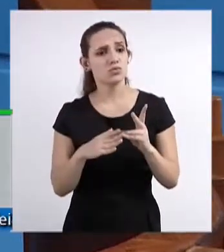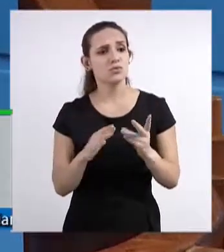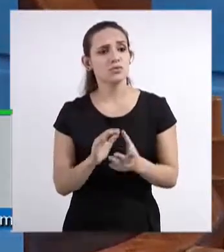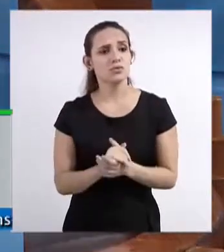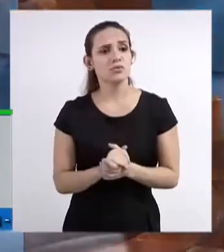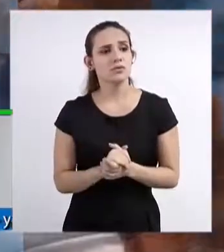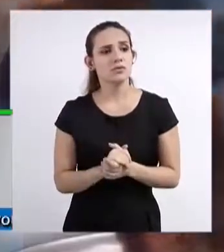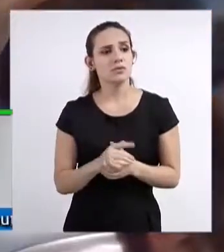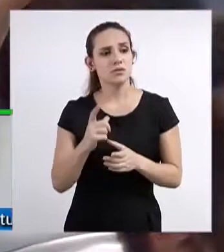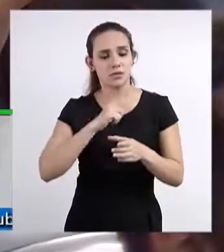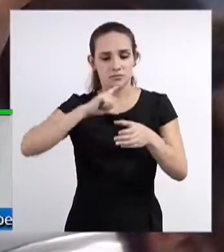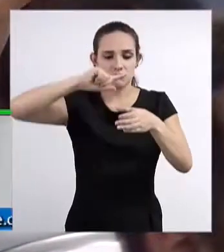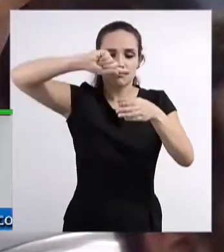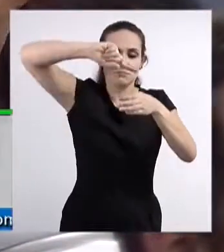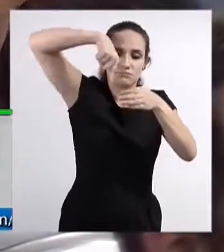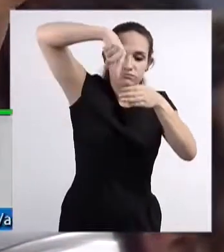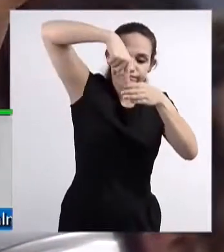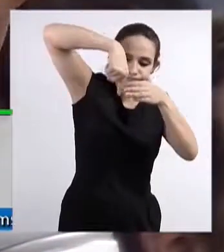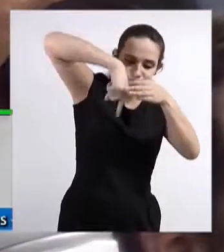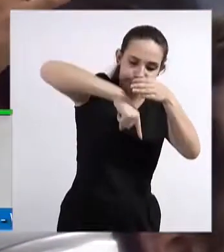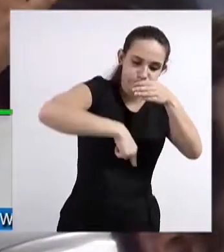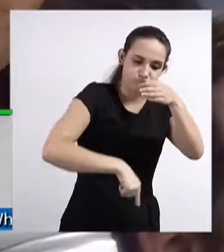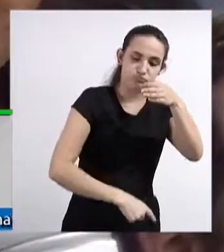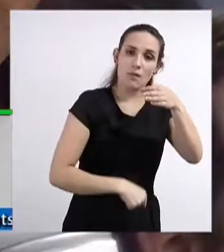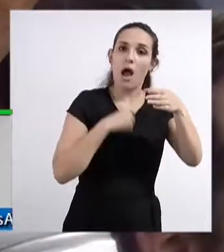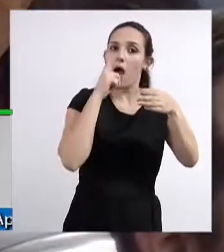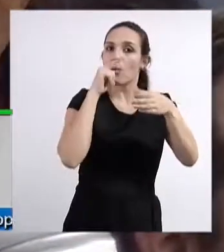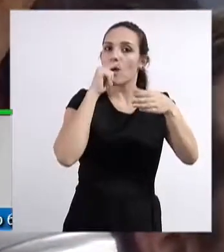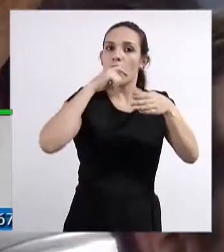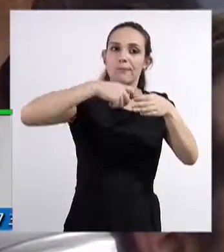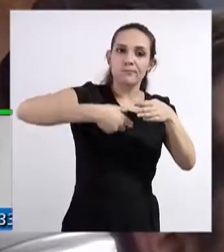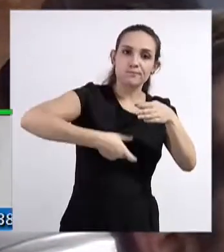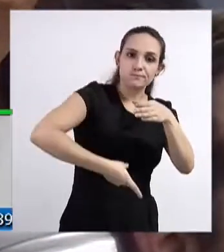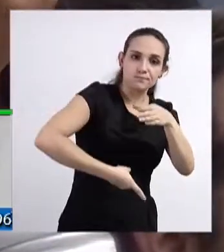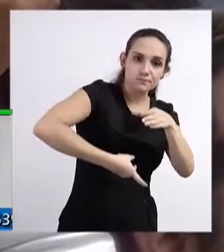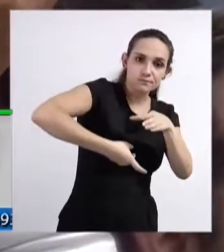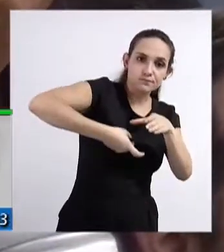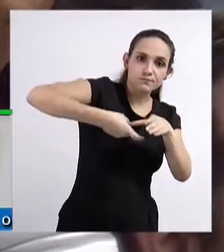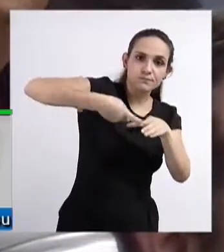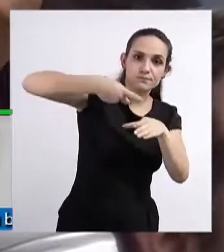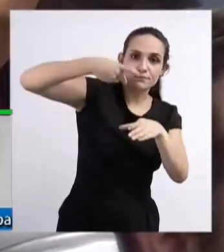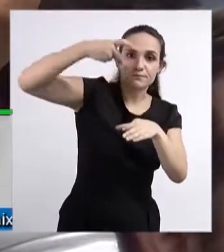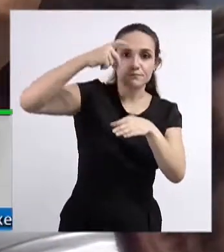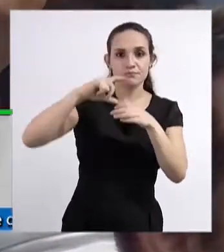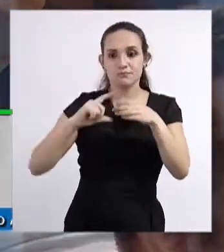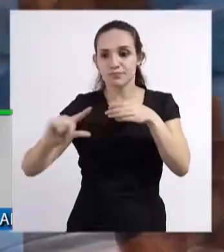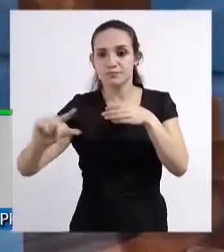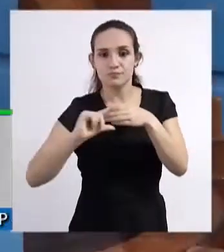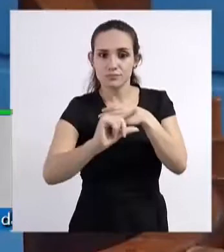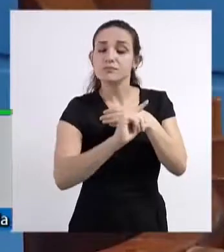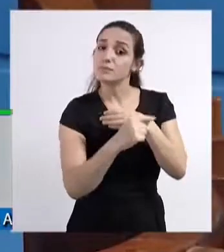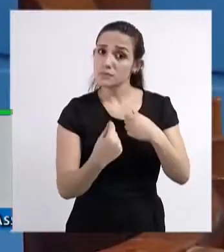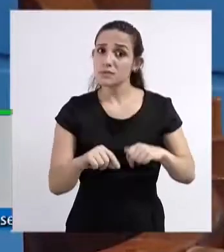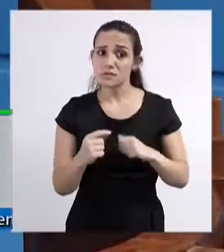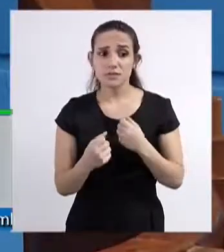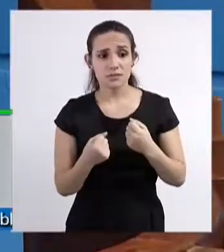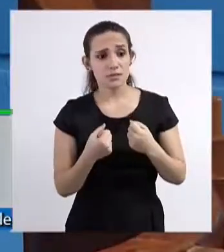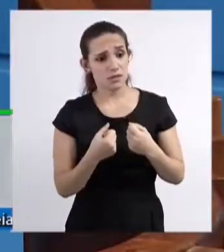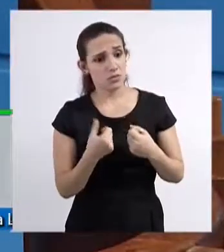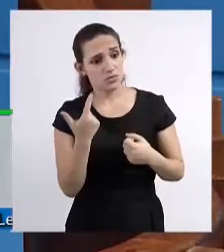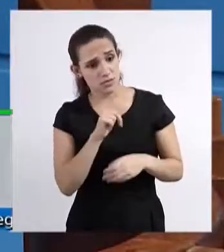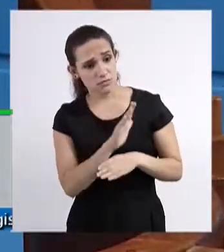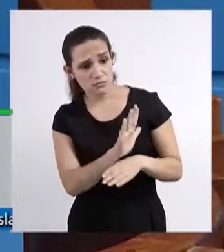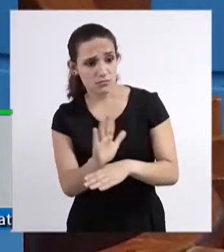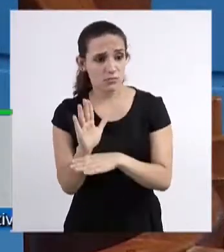poço semi-artesiano na sua aldeia, no seu bairro. Então, nós temos que levar a eles esse tipo de direitos.